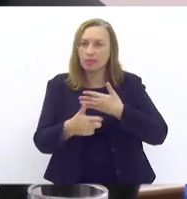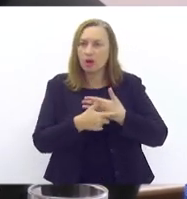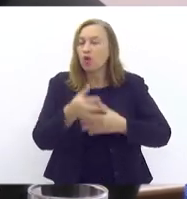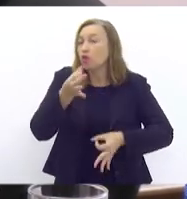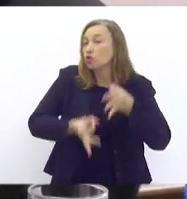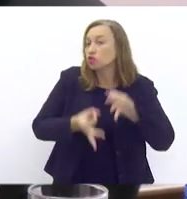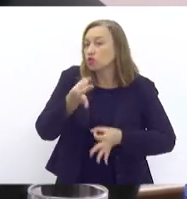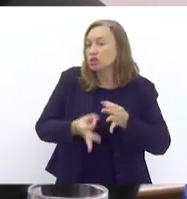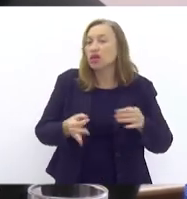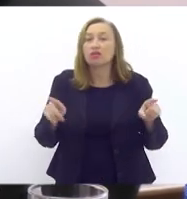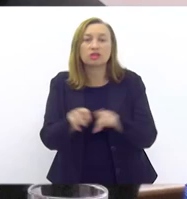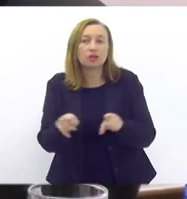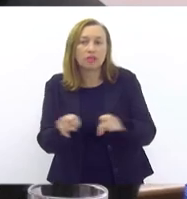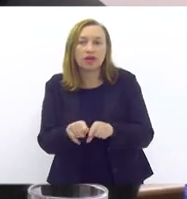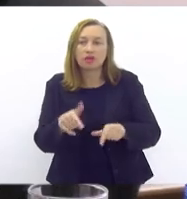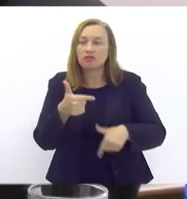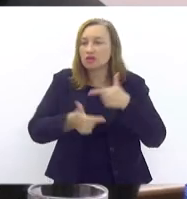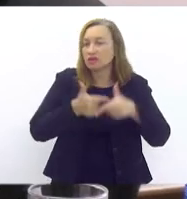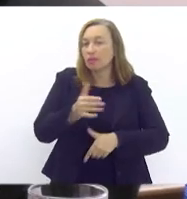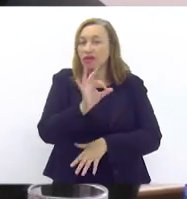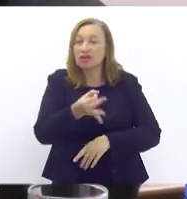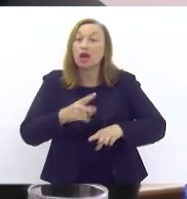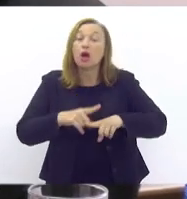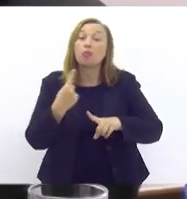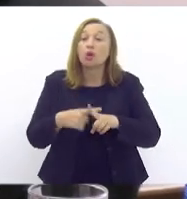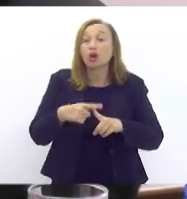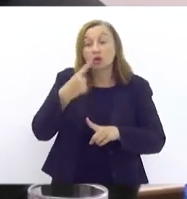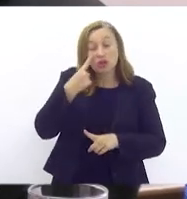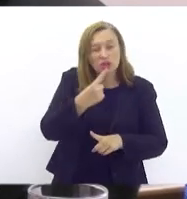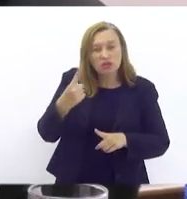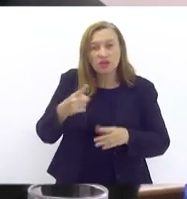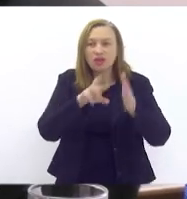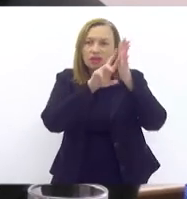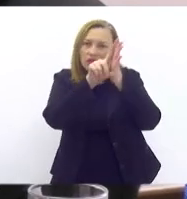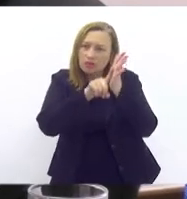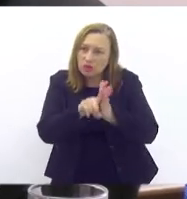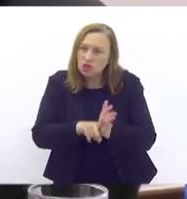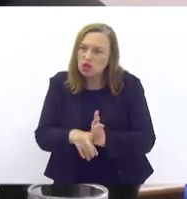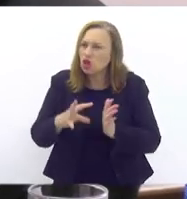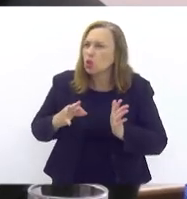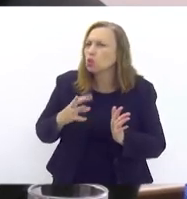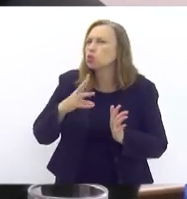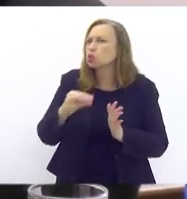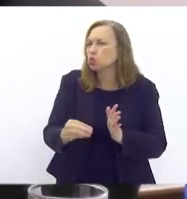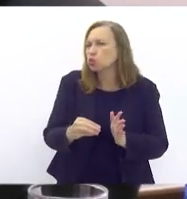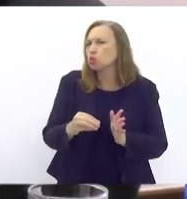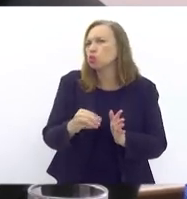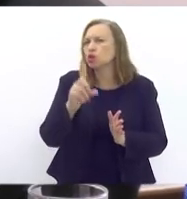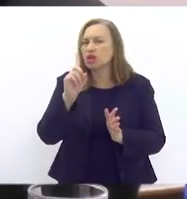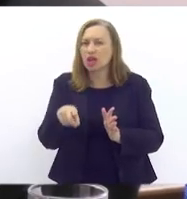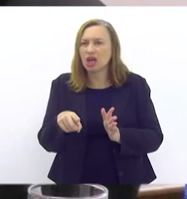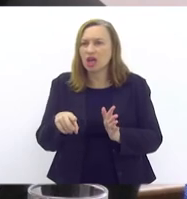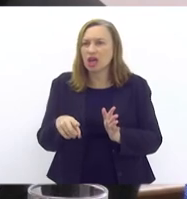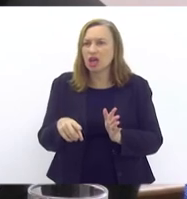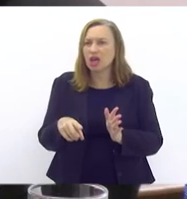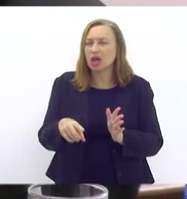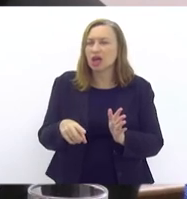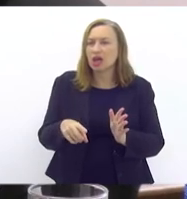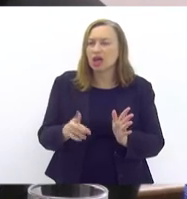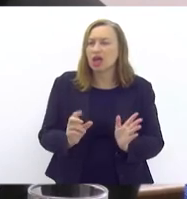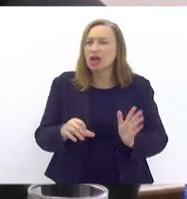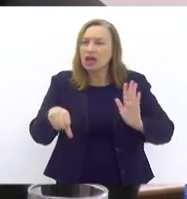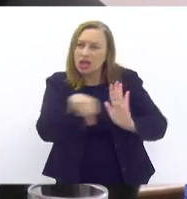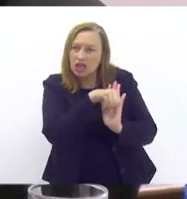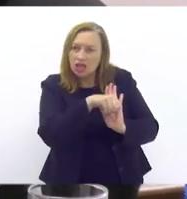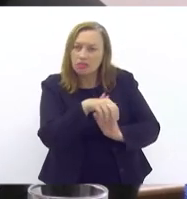não faz o filtro necessário porque como a gente vê nas pesquisas tudo aquilo que é tido como flagrante pela PM